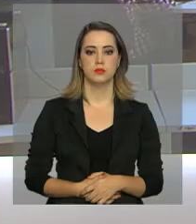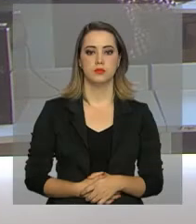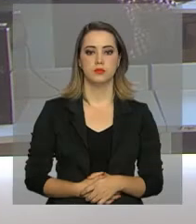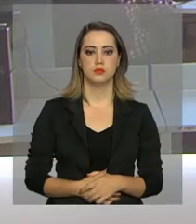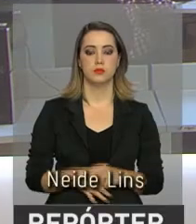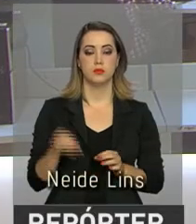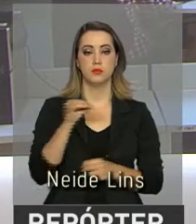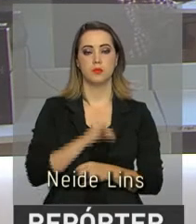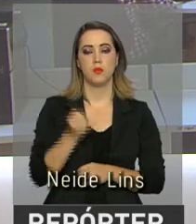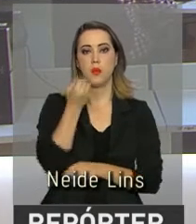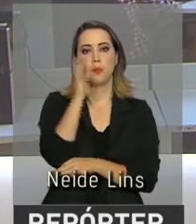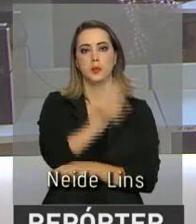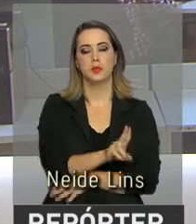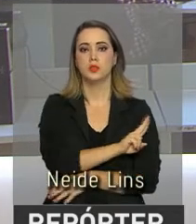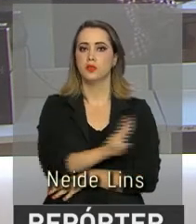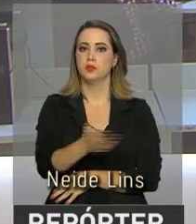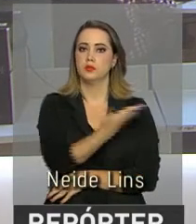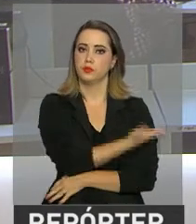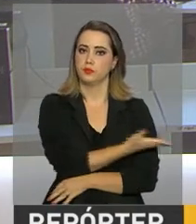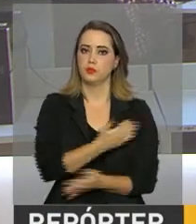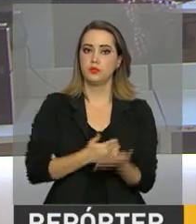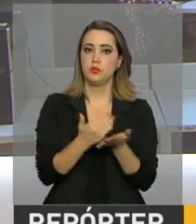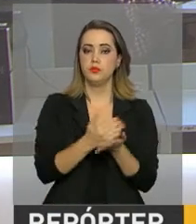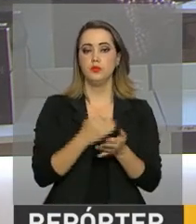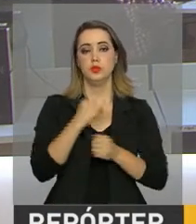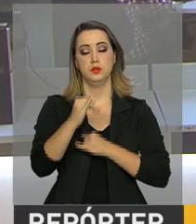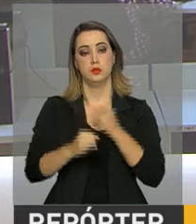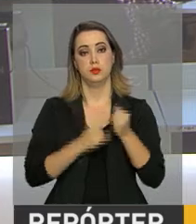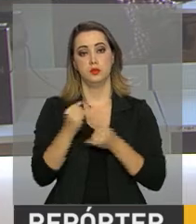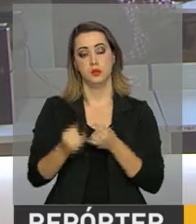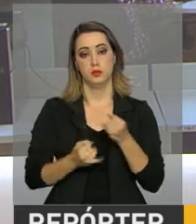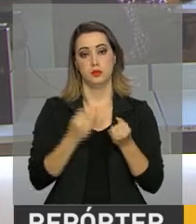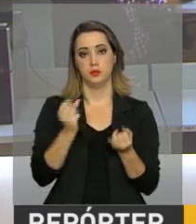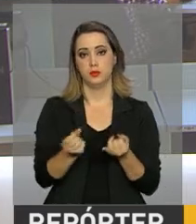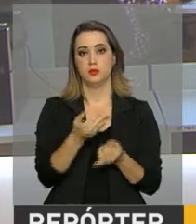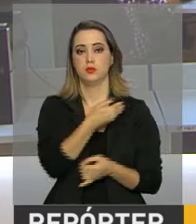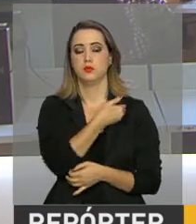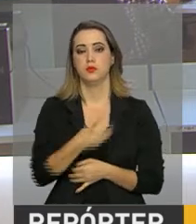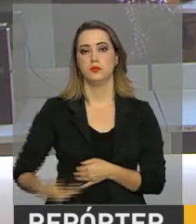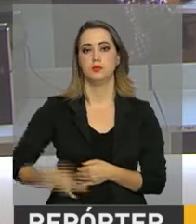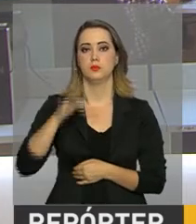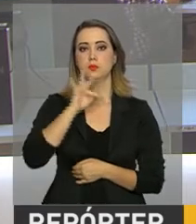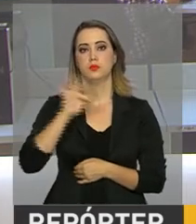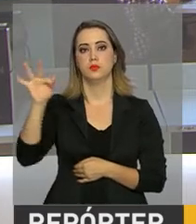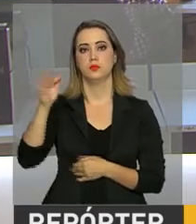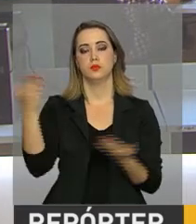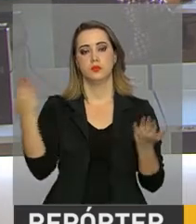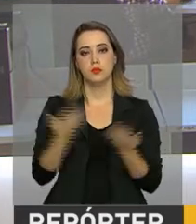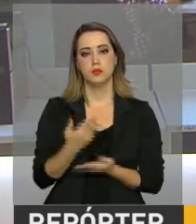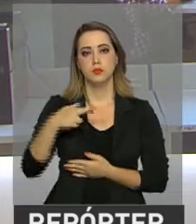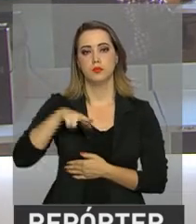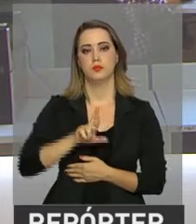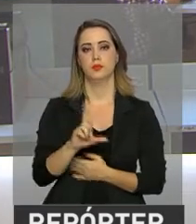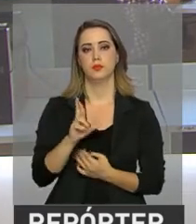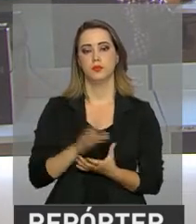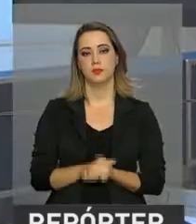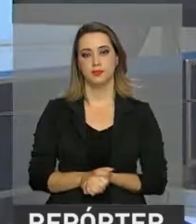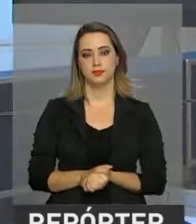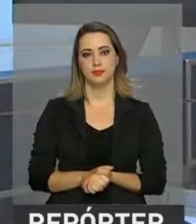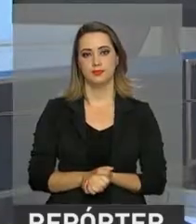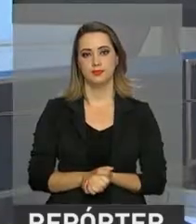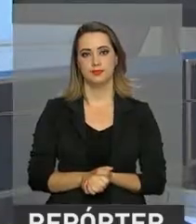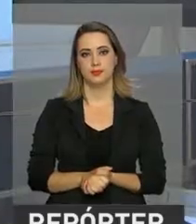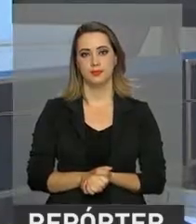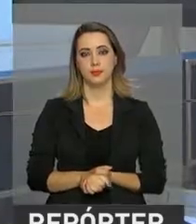olá boa tarde eu sou josé luiz filho ea partir de agora trago pra você as notícias do governo federal aqui no repórter nbr